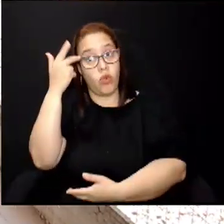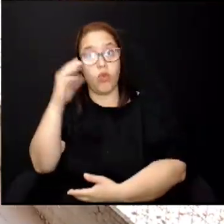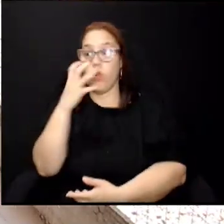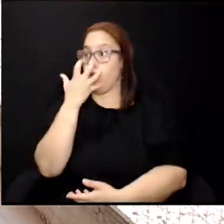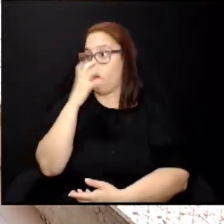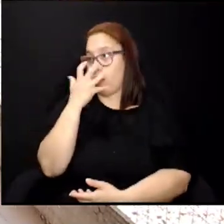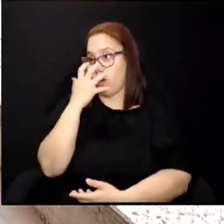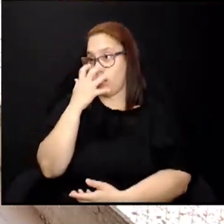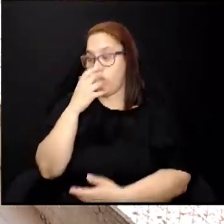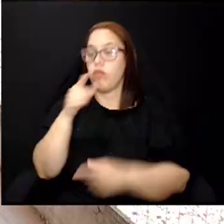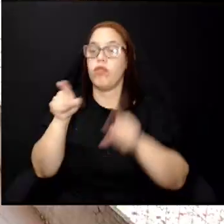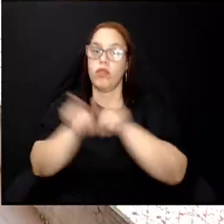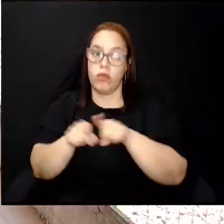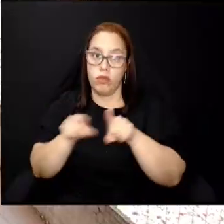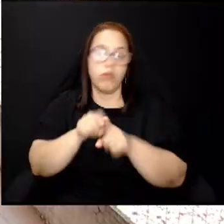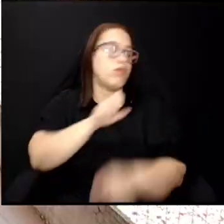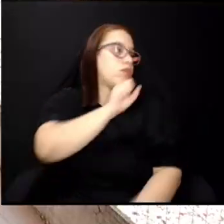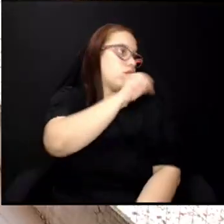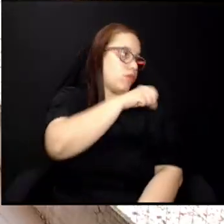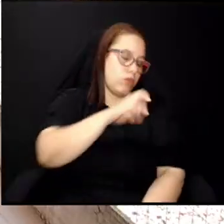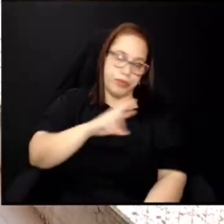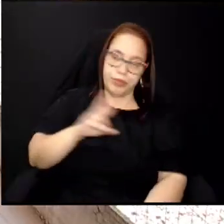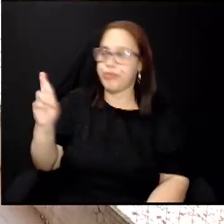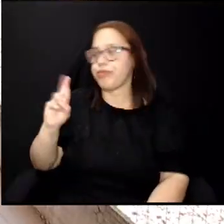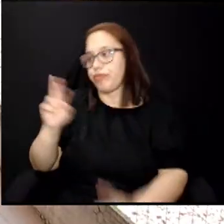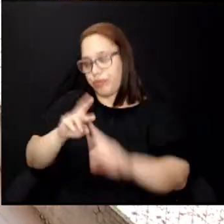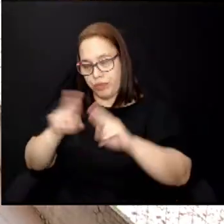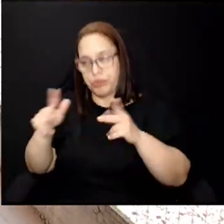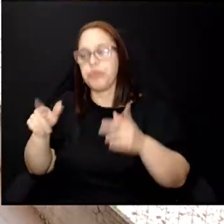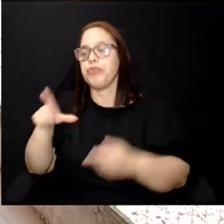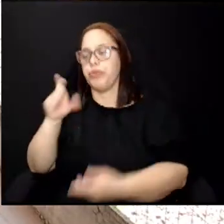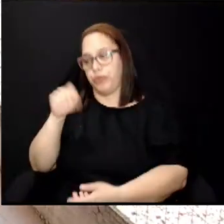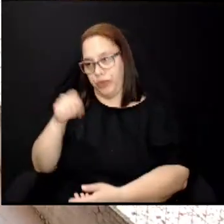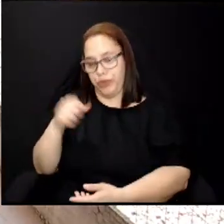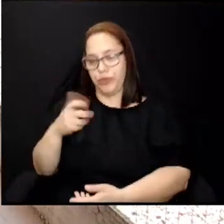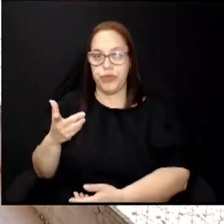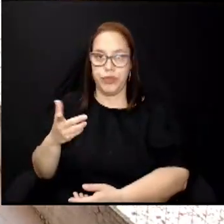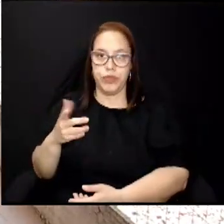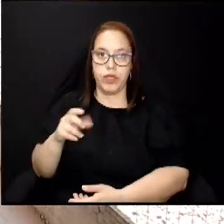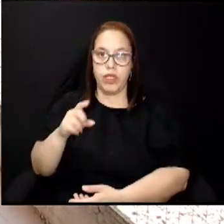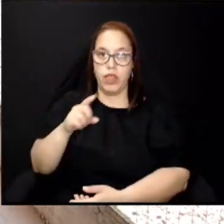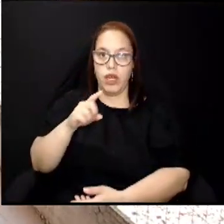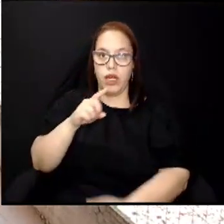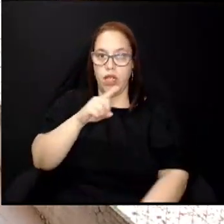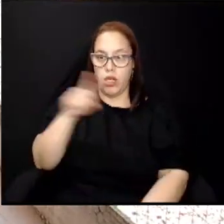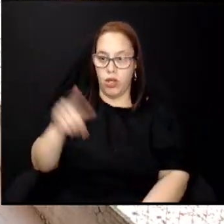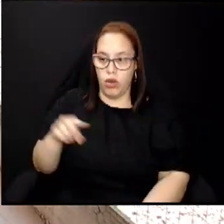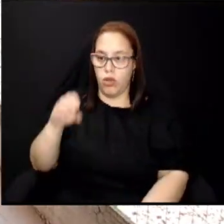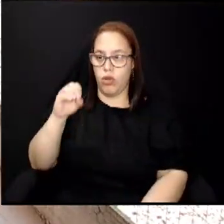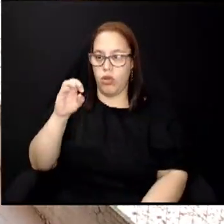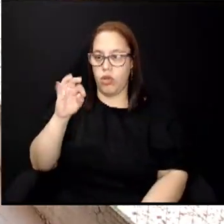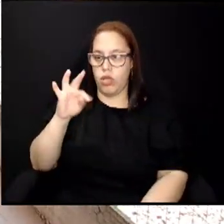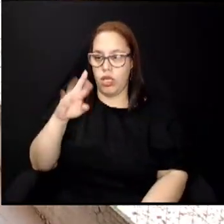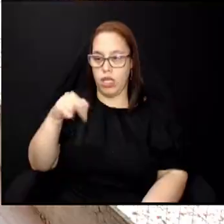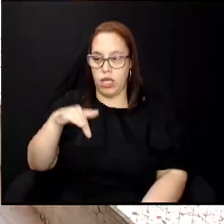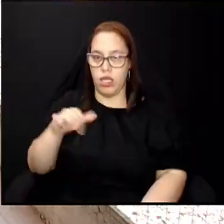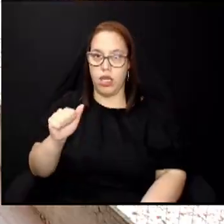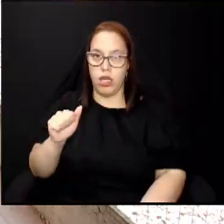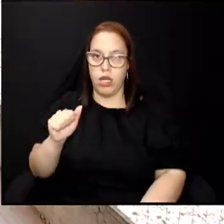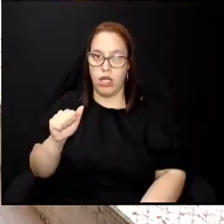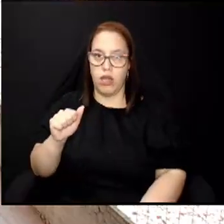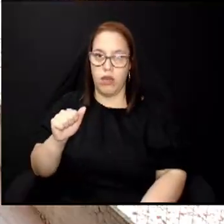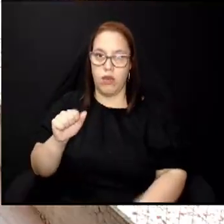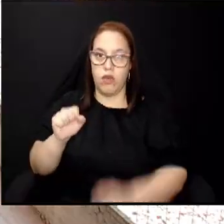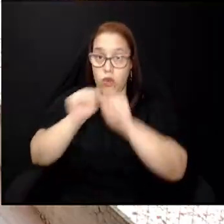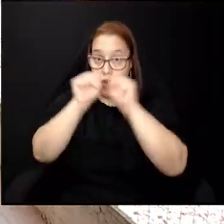tem diversas raças no mundo, né? Sim. Aí a área da sinofilia, a zootecnia pode participar também, dentro do sistema de